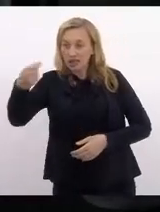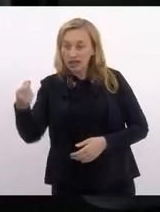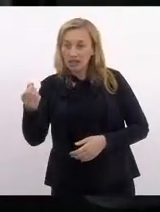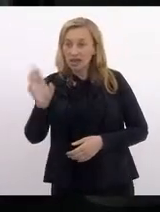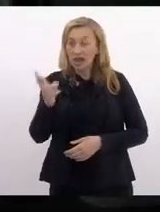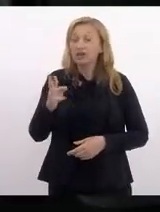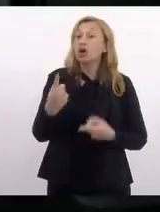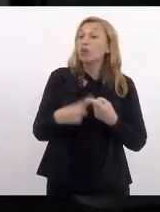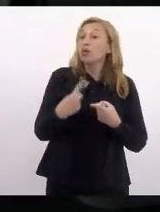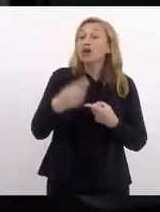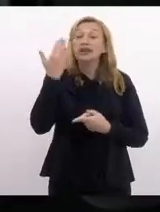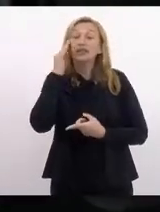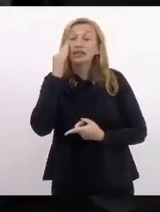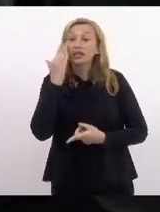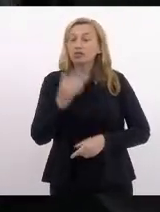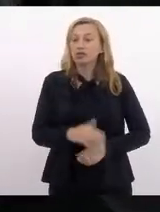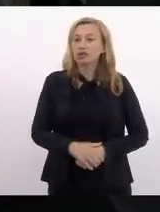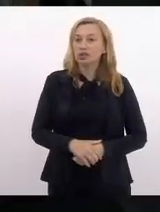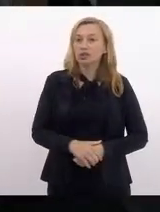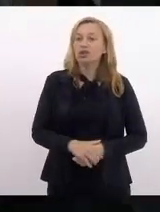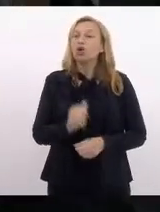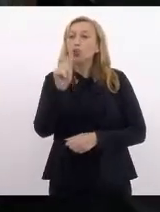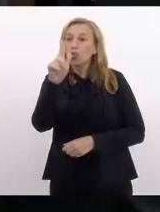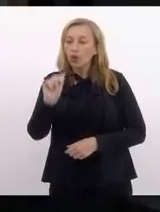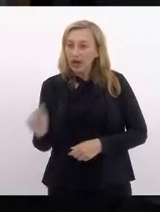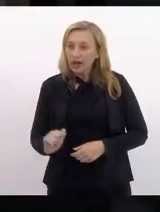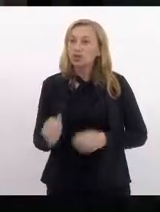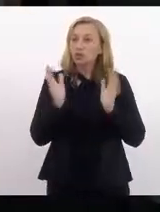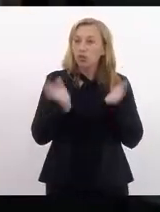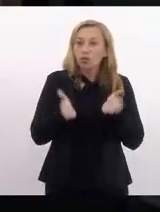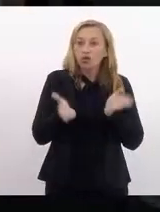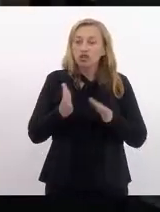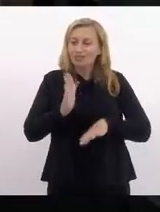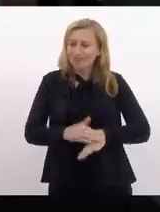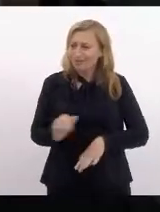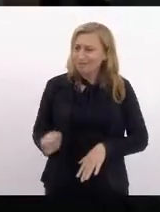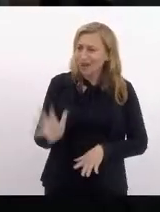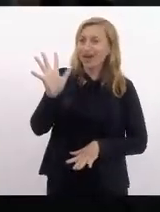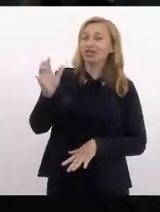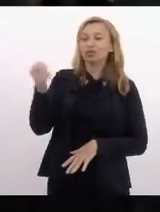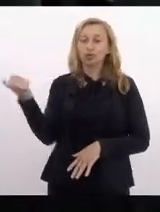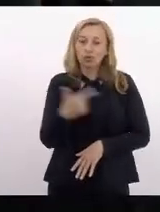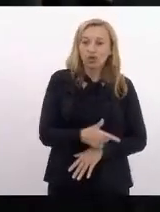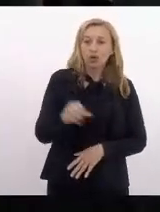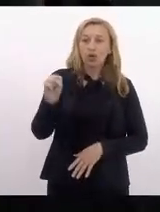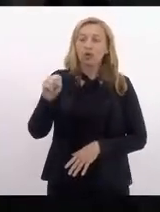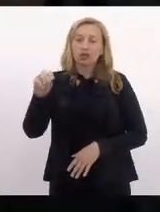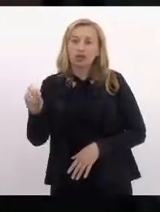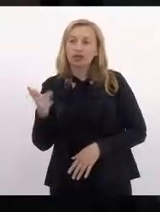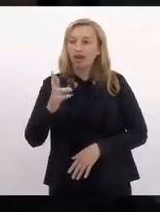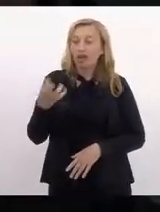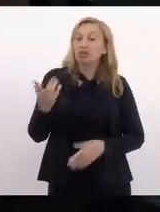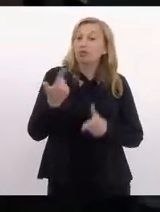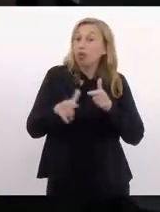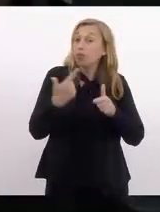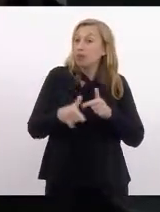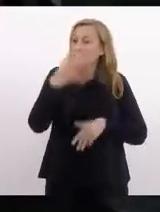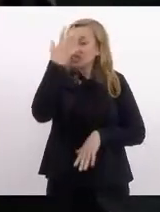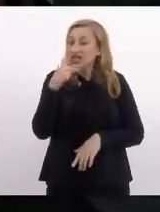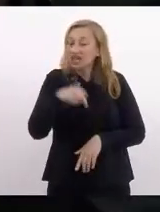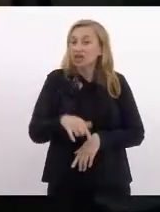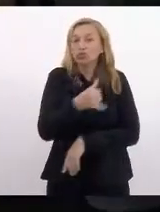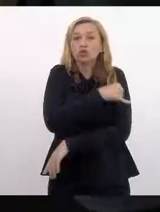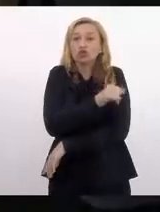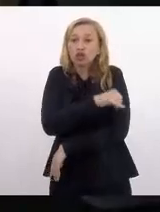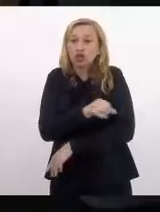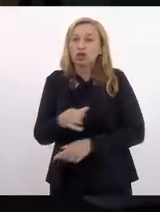Porque entendíamos que o gás hoje tá mais caro que r$ 80 a gente tem um problema grave aqui no Rio